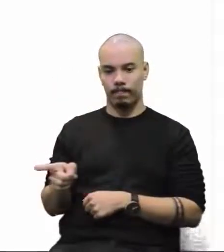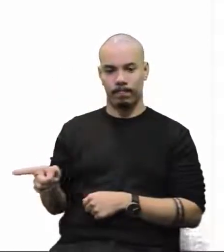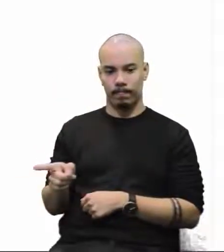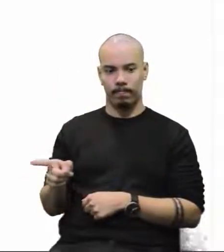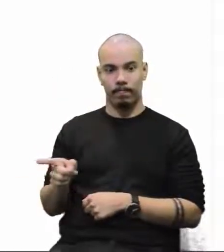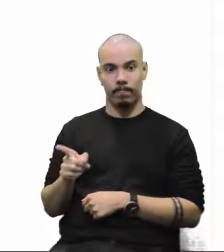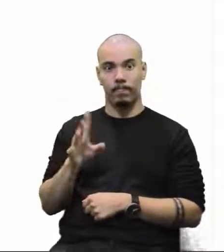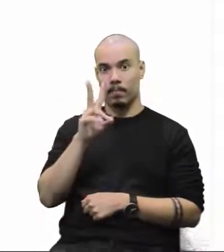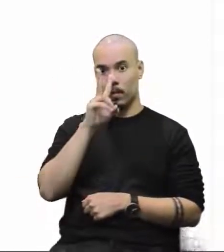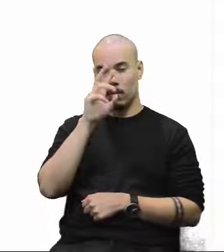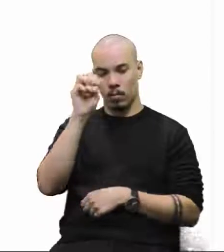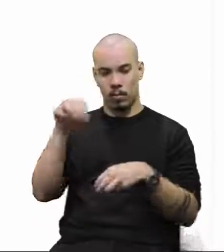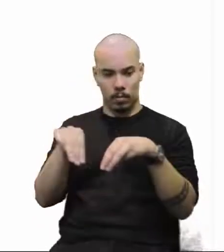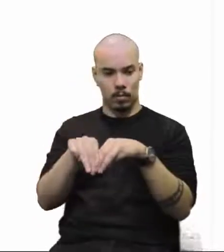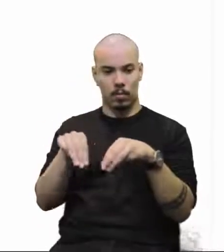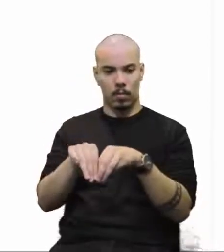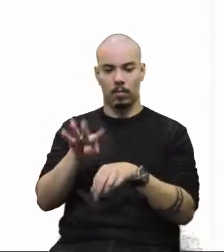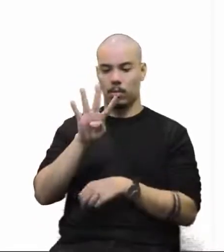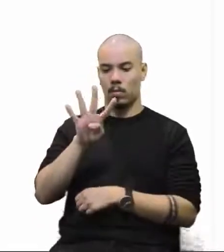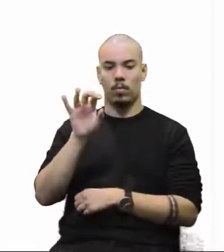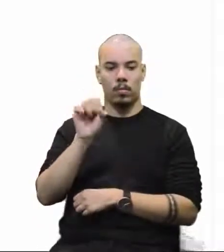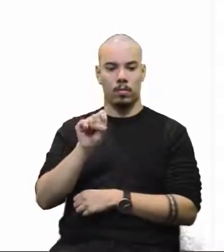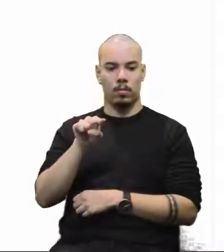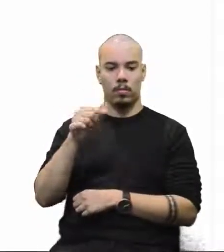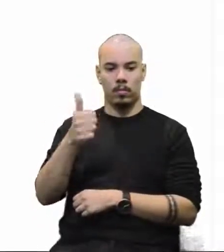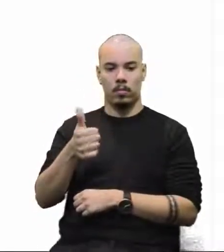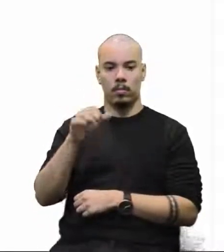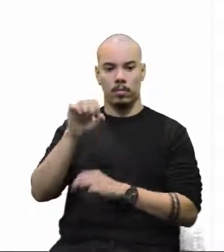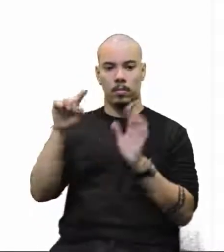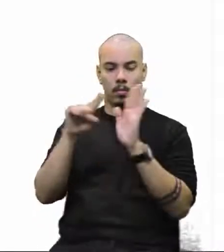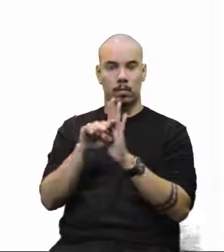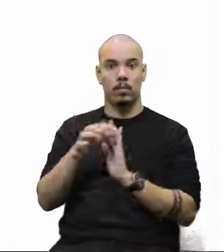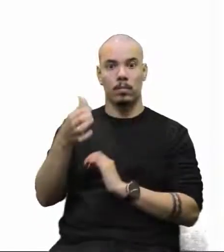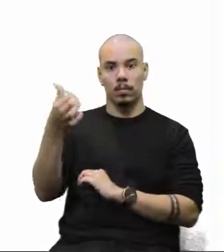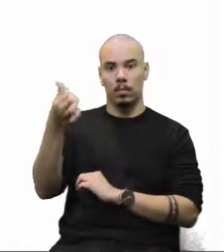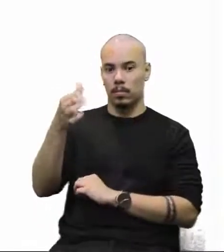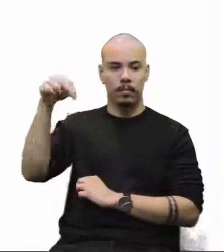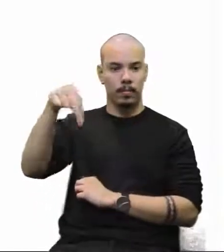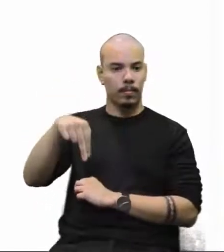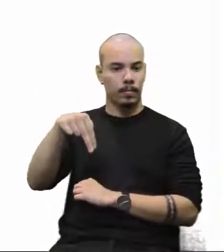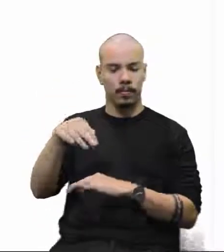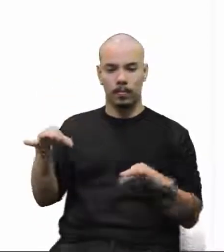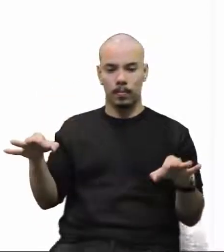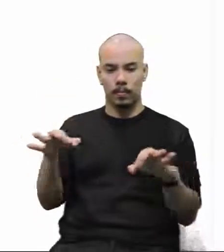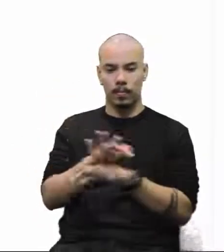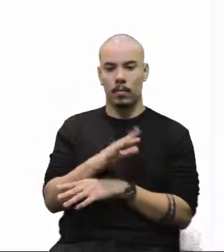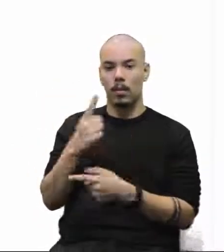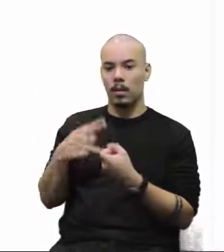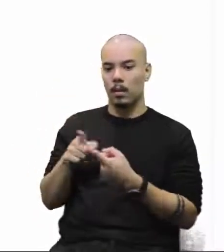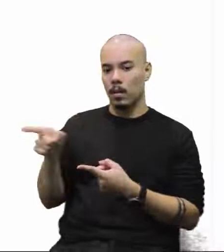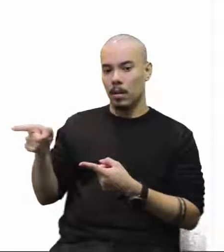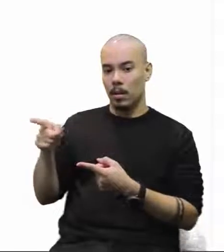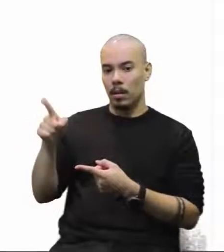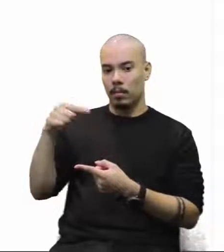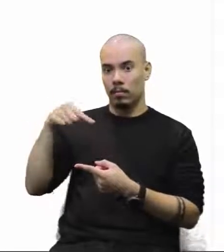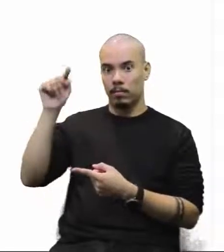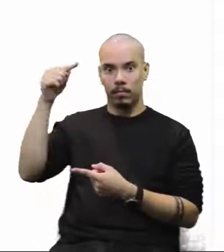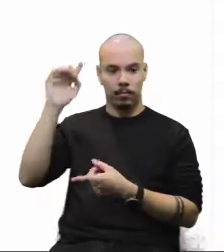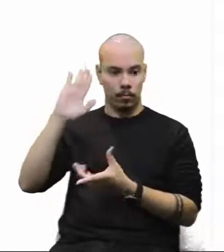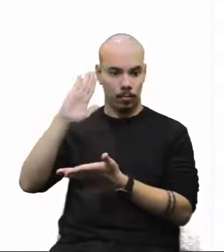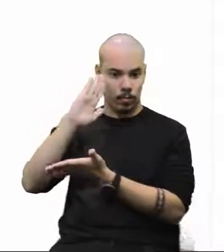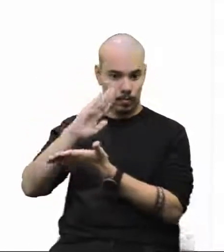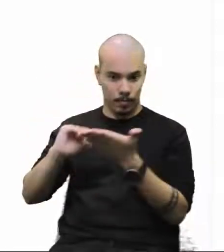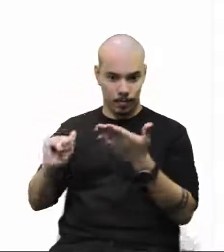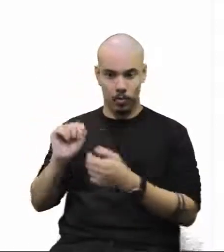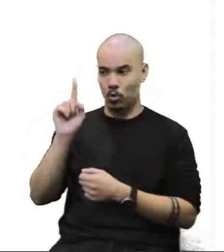a 48 vezes 10 a menos 6. Esse valorzinho aqui vai embora. O restante, esse